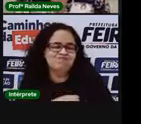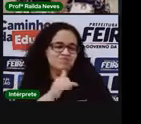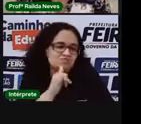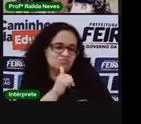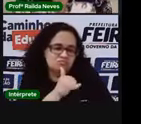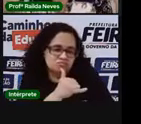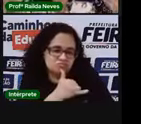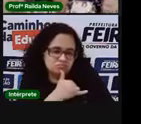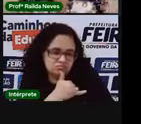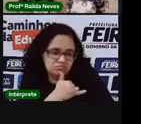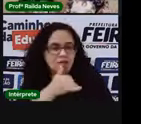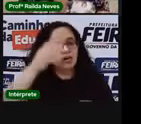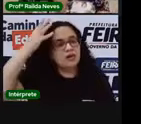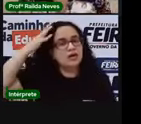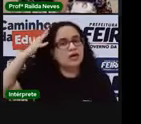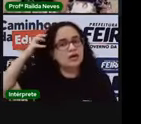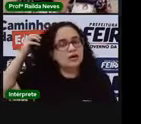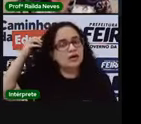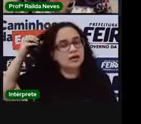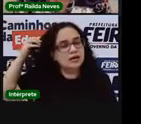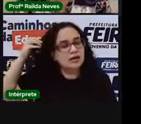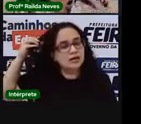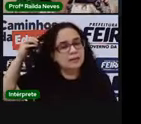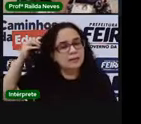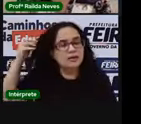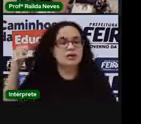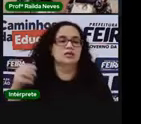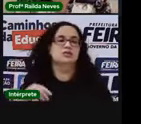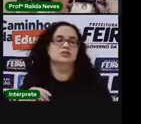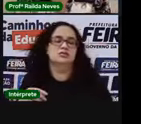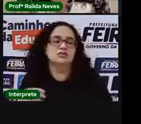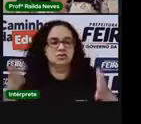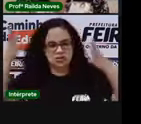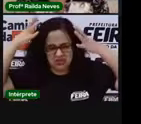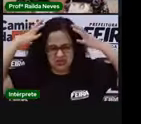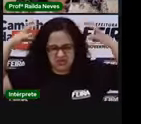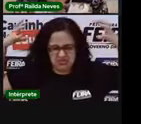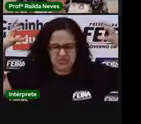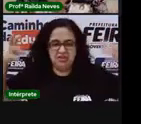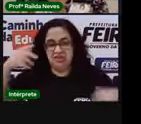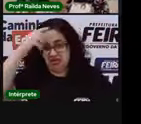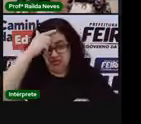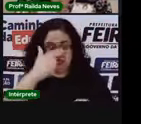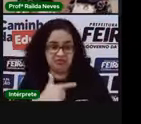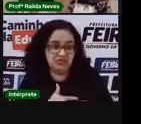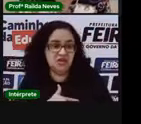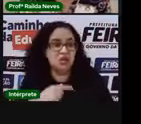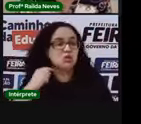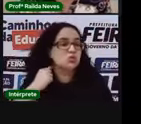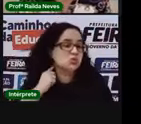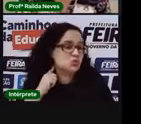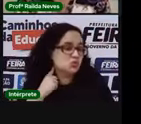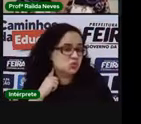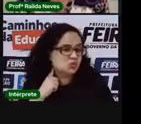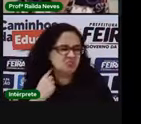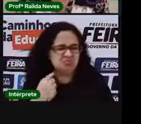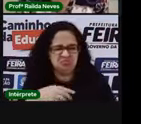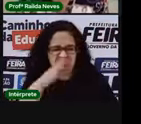outra pessoa que ela disse que era desgrenhado, feio, desarrumado, sujo,